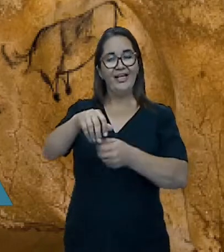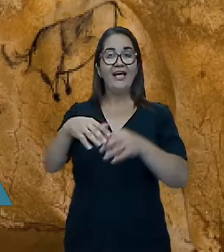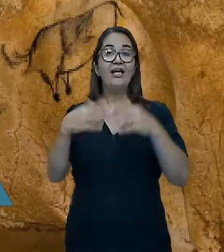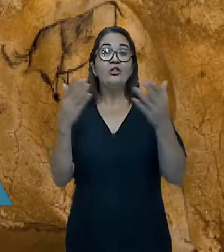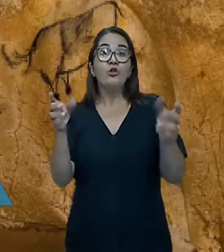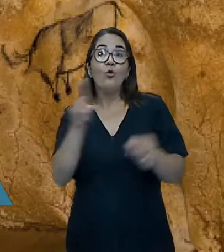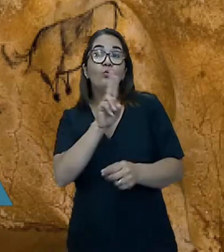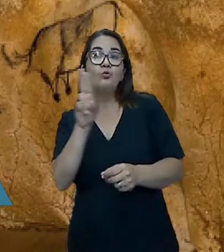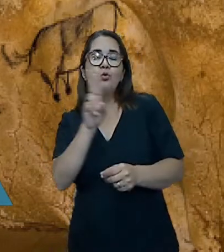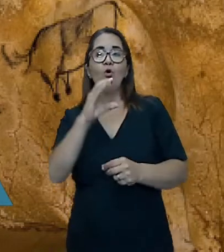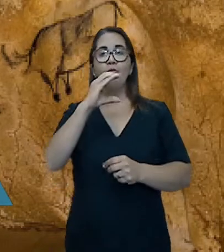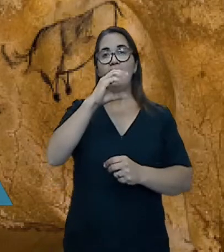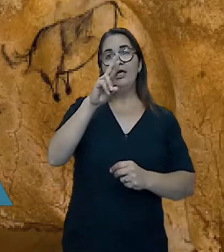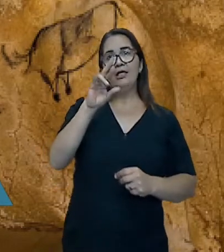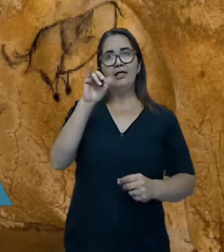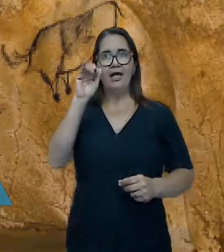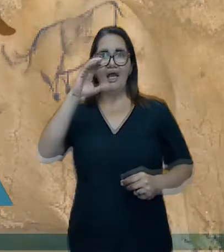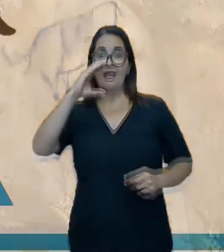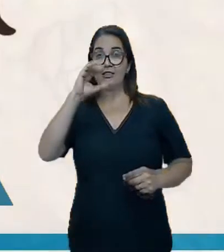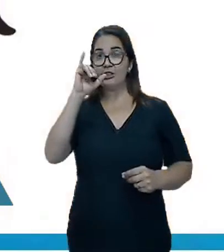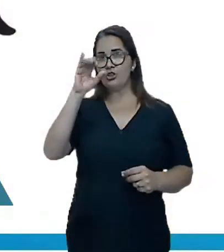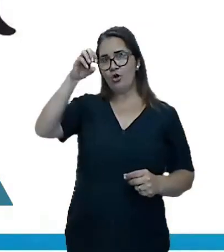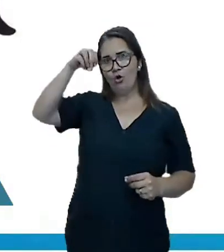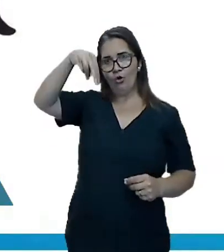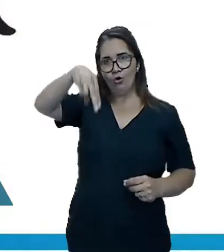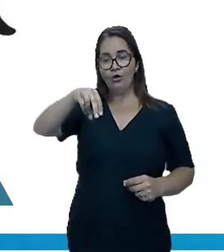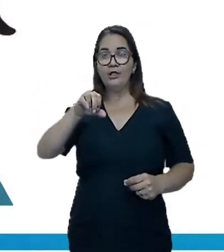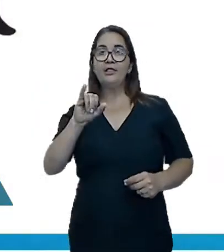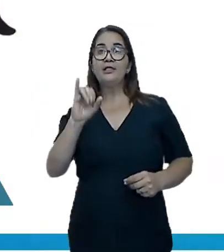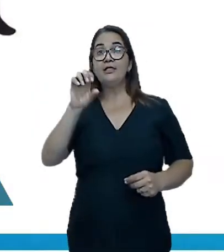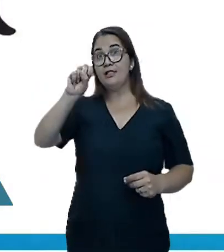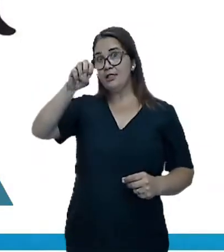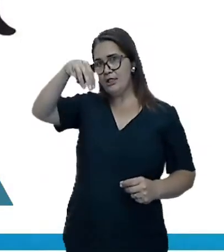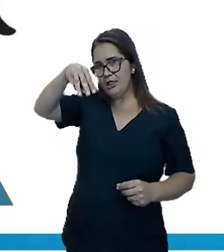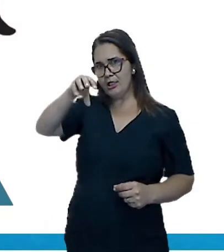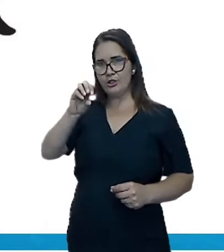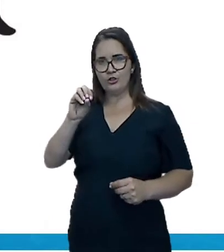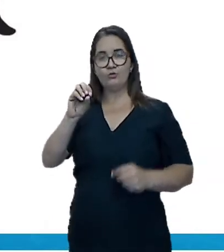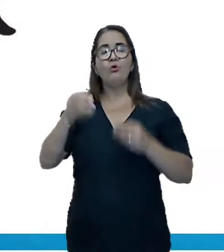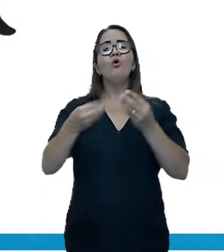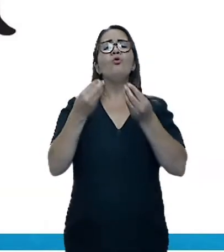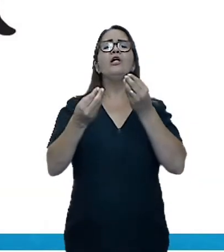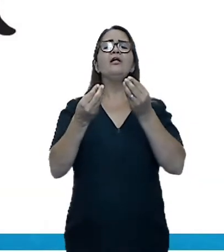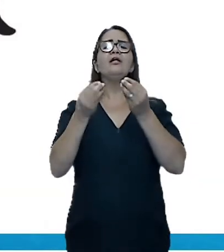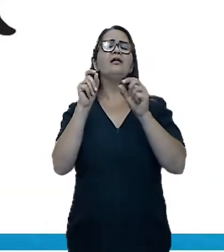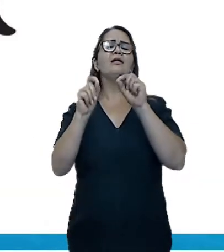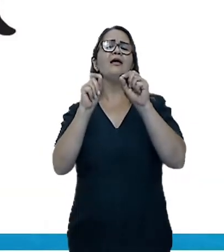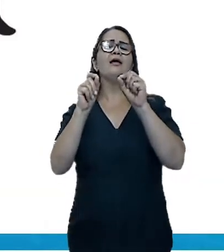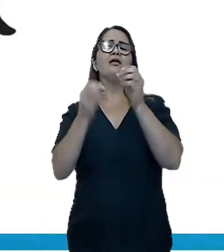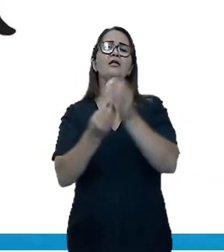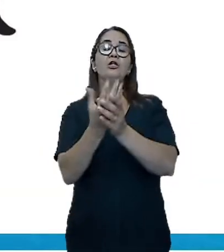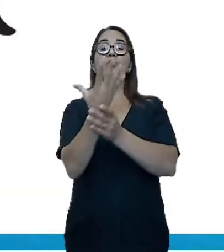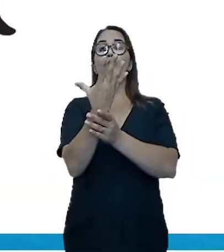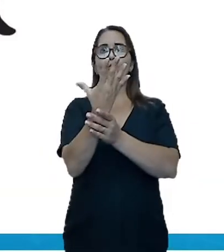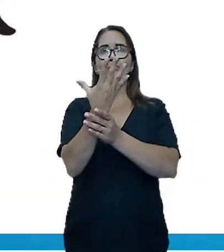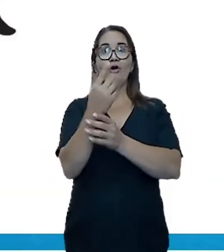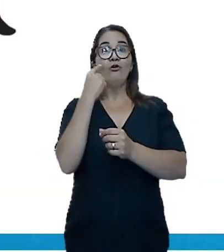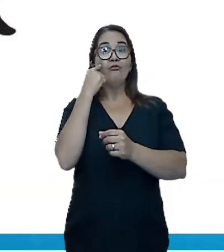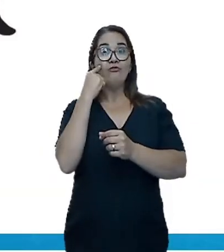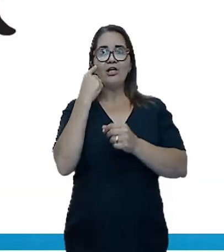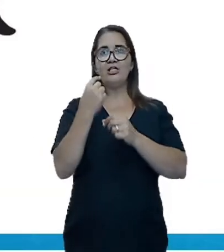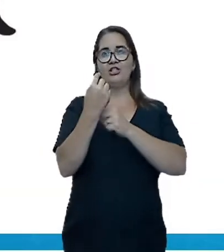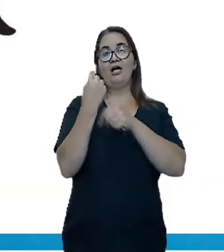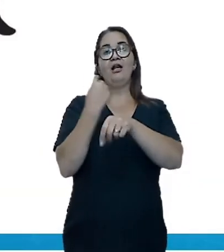ela vem explicar, e nós vamos entrar com mais detalhes, da parte dos